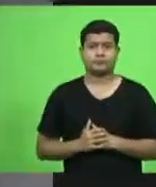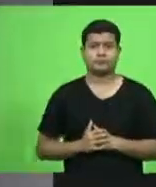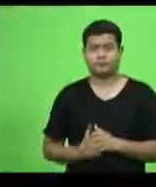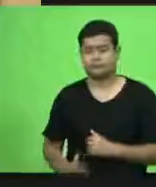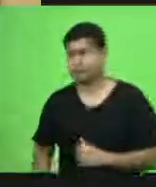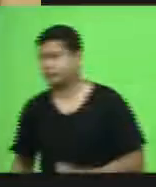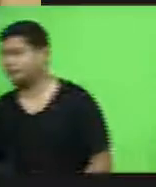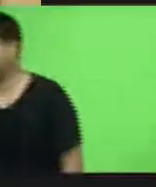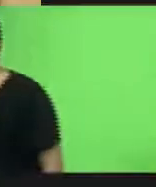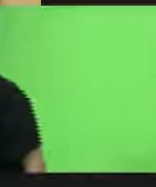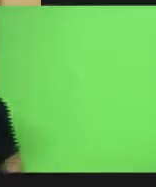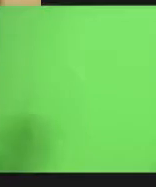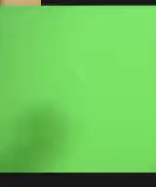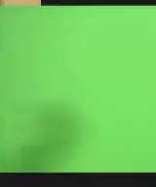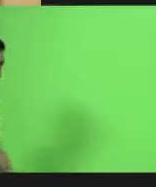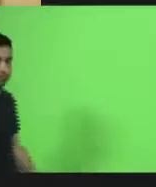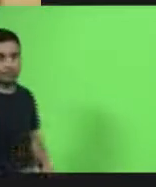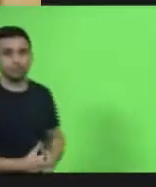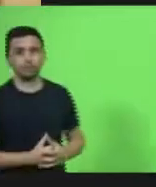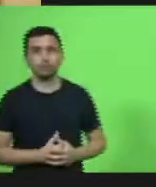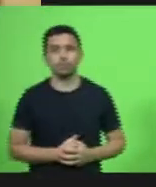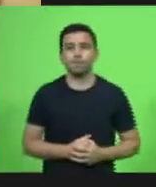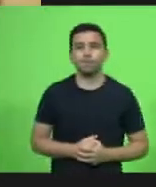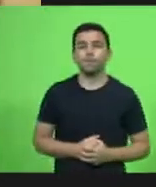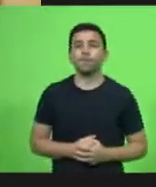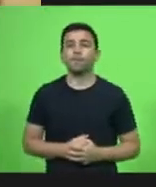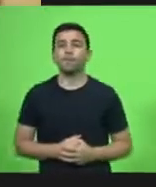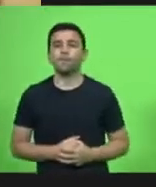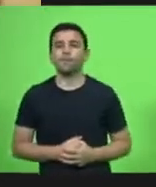Mais 30 segundos, senhor deputado.